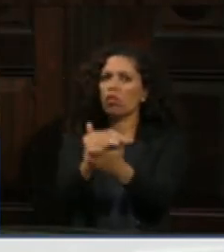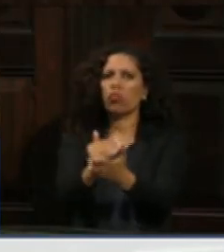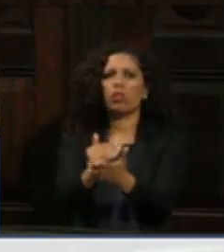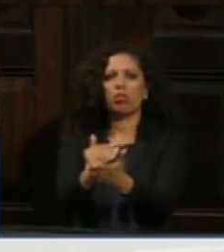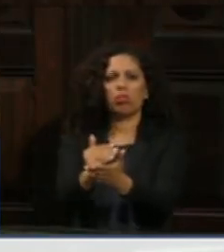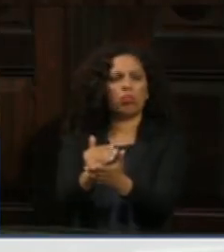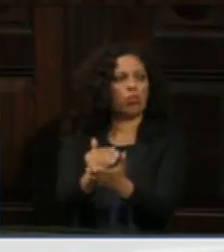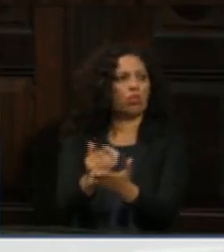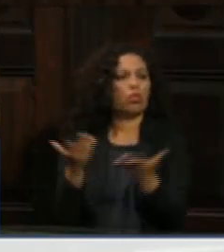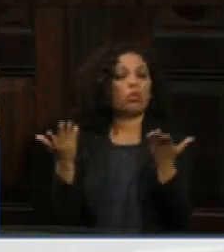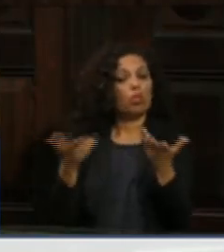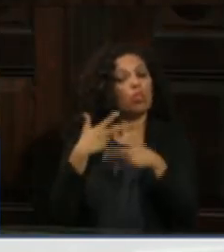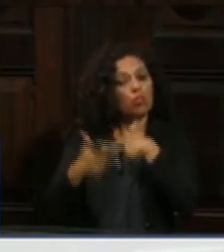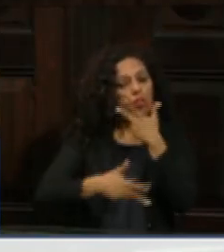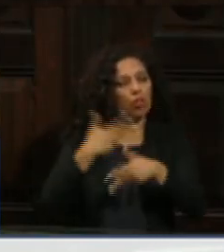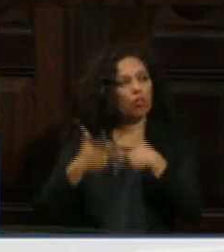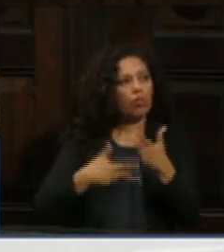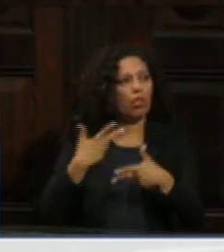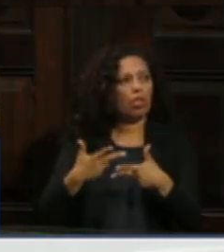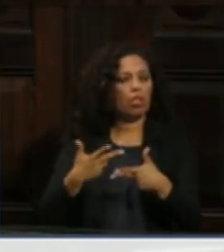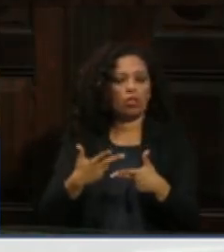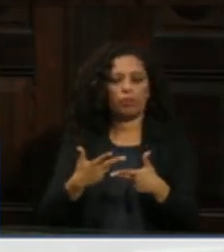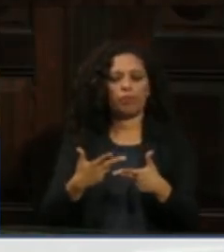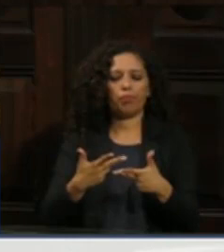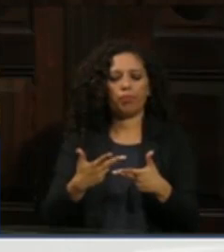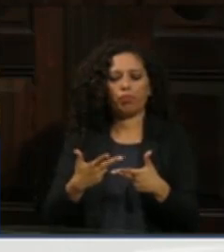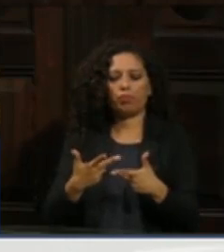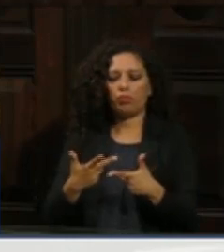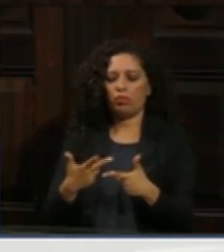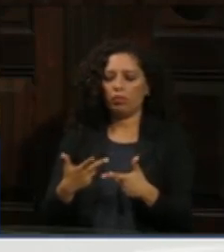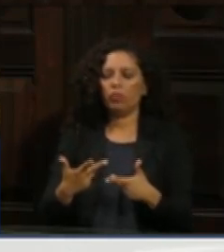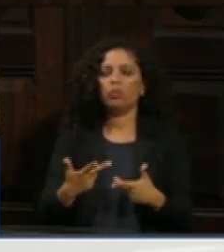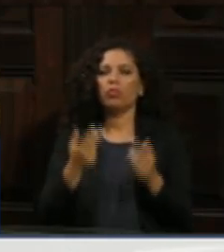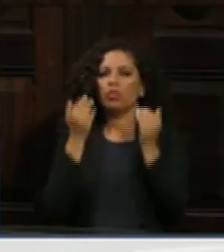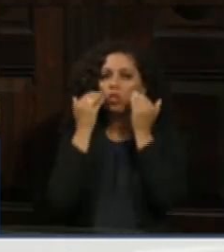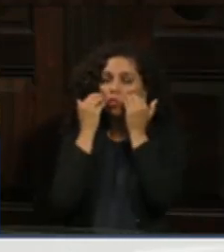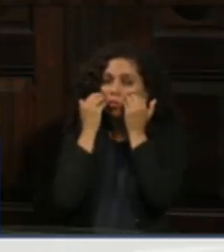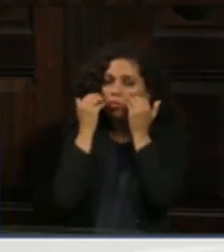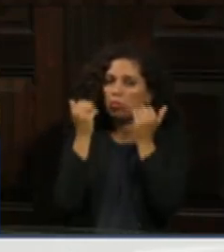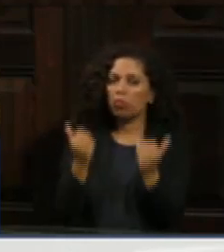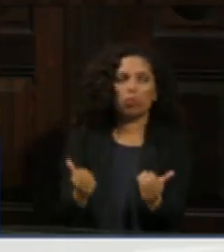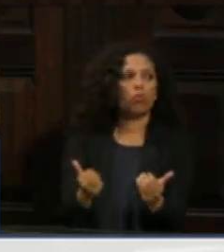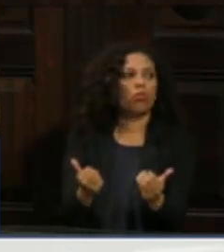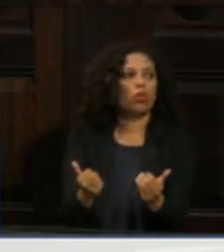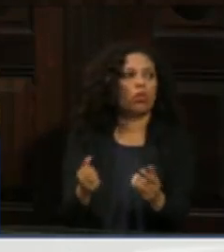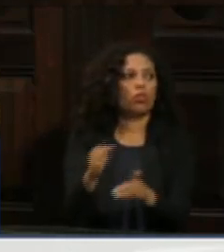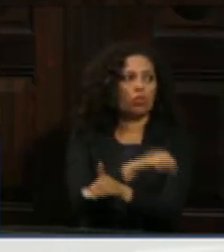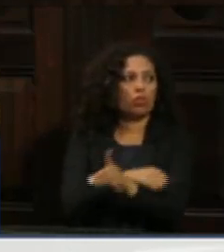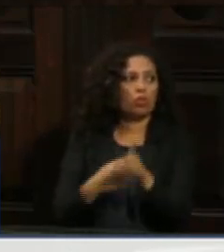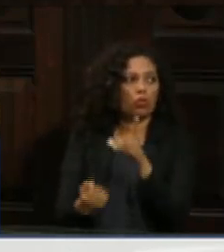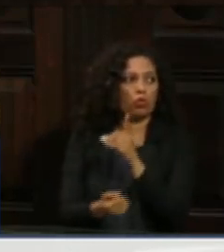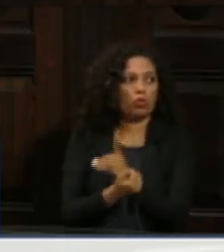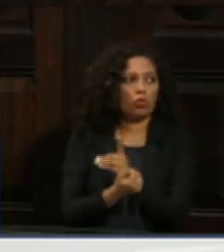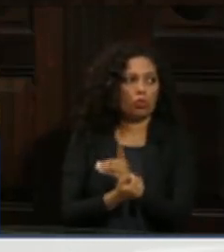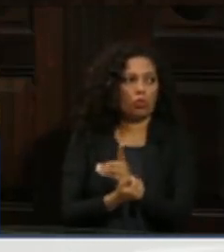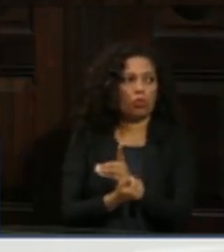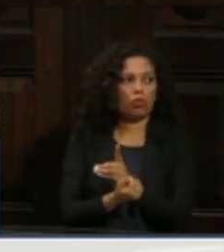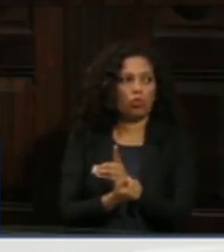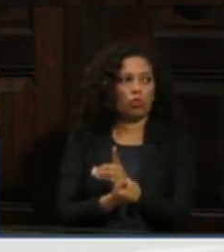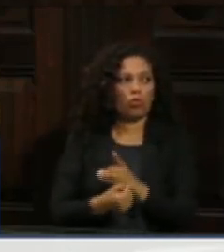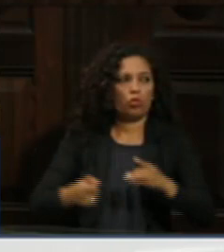lançar uma suspeição generalizada, né? Um manto, assim,